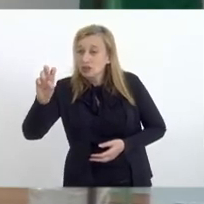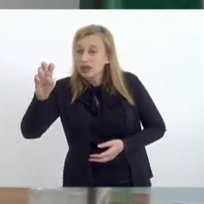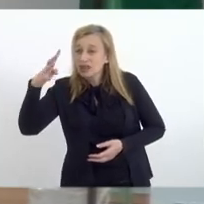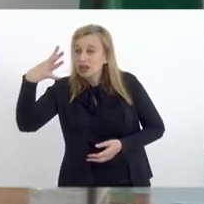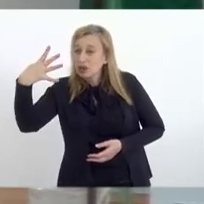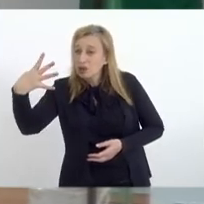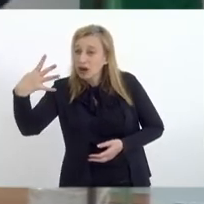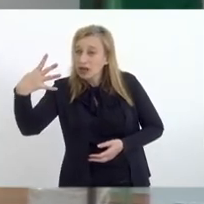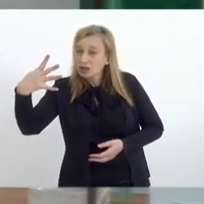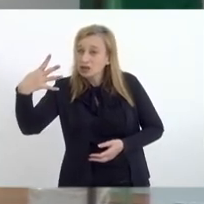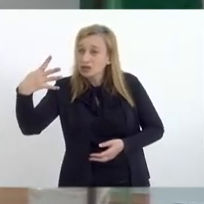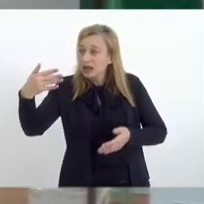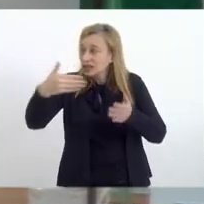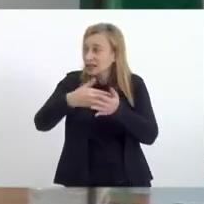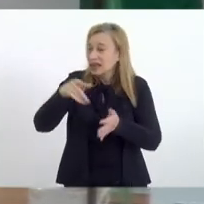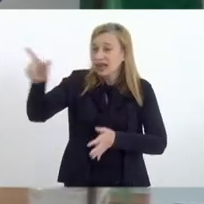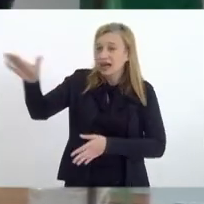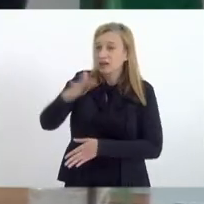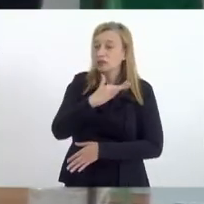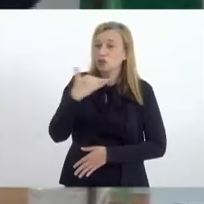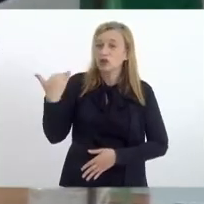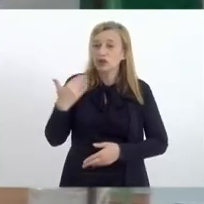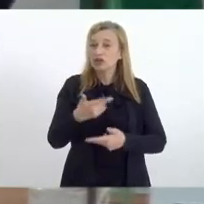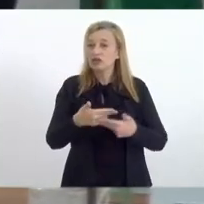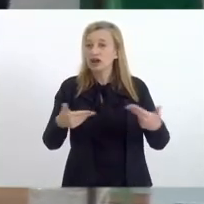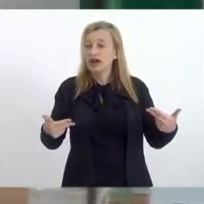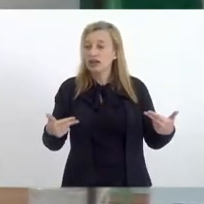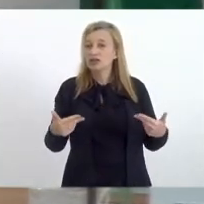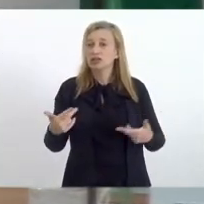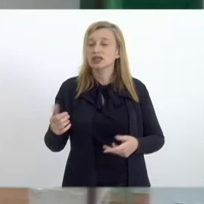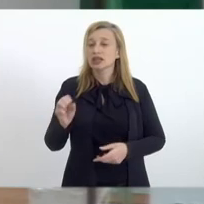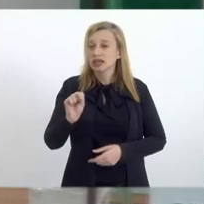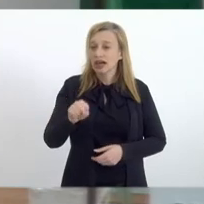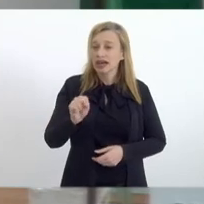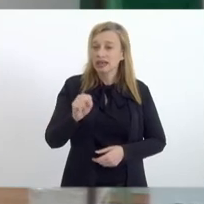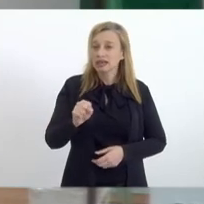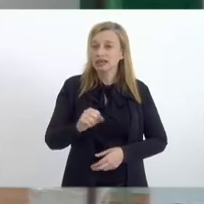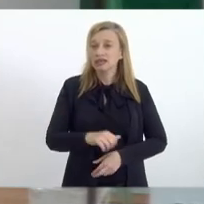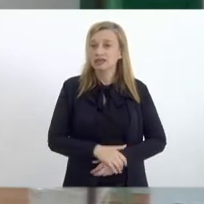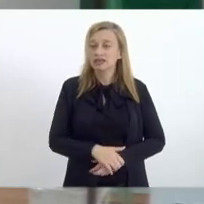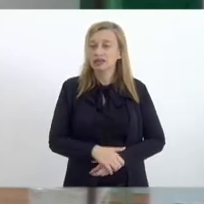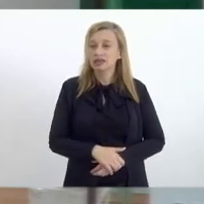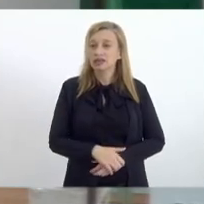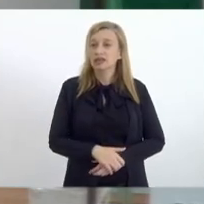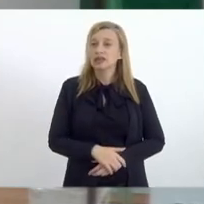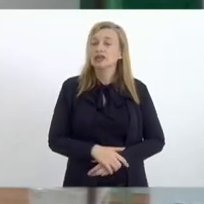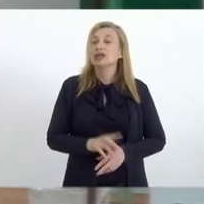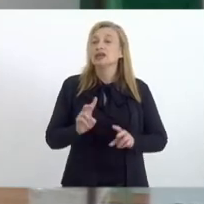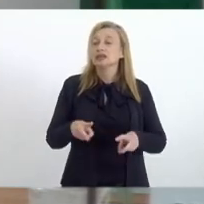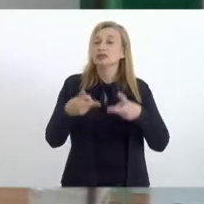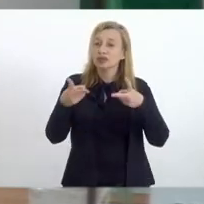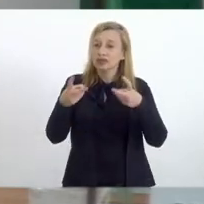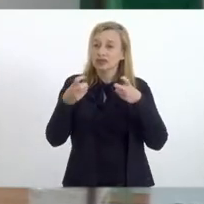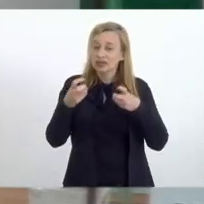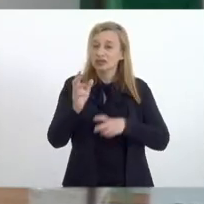2054, que aí ele começava a equilibrar, porque todo mundo já tinha ido embora. Bom, feita essa